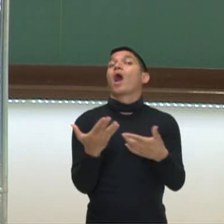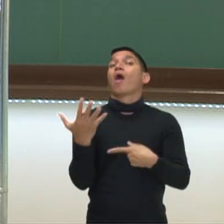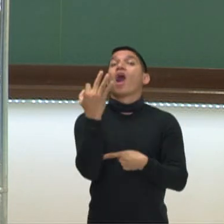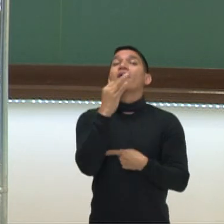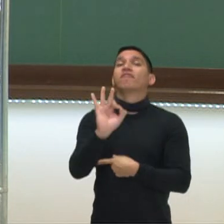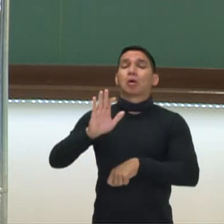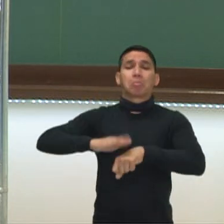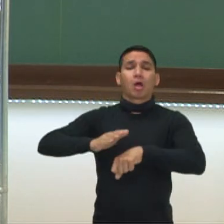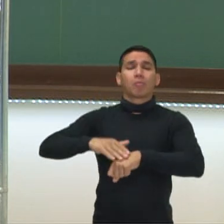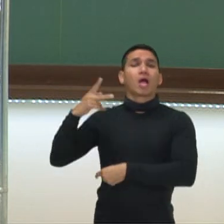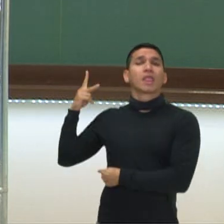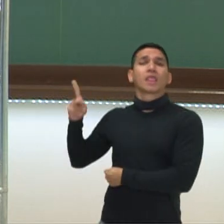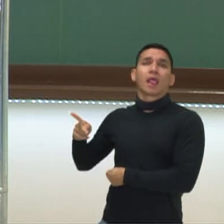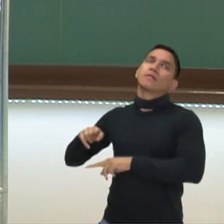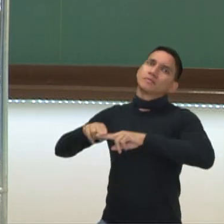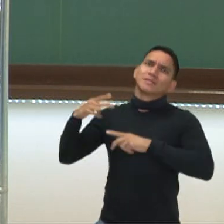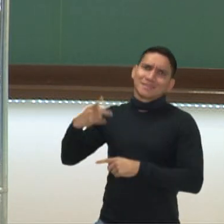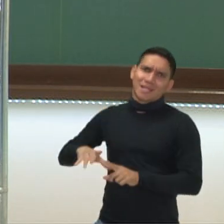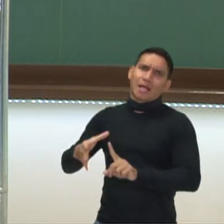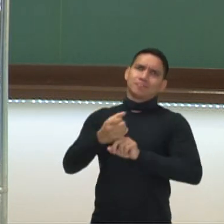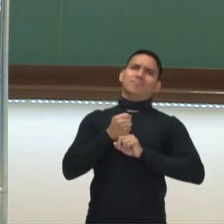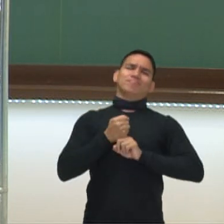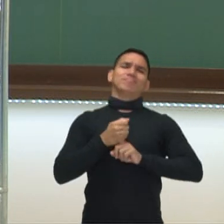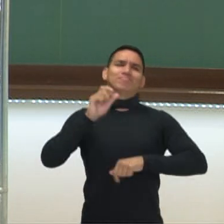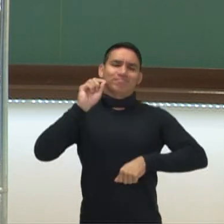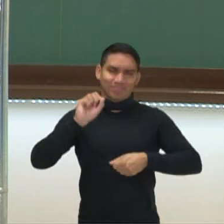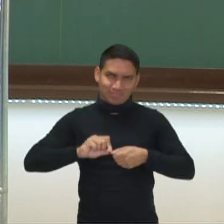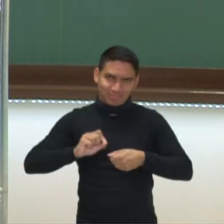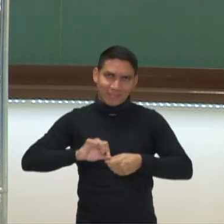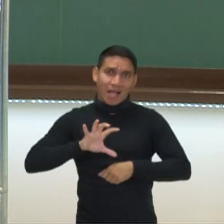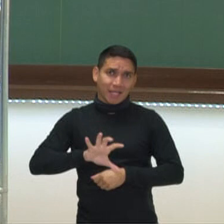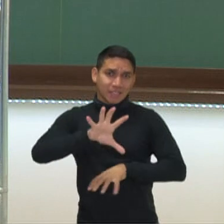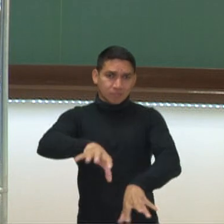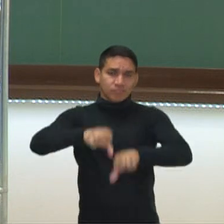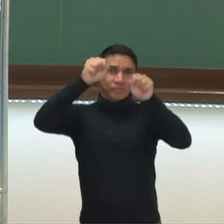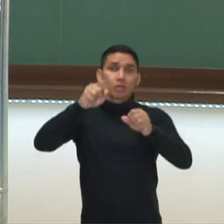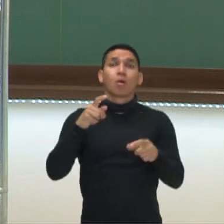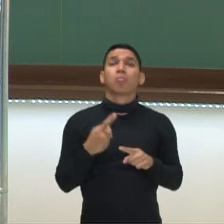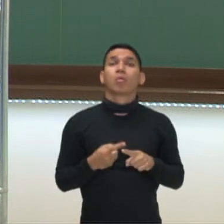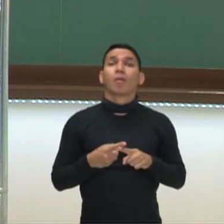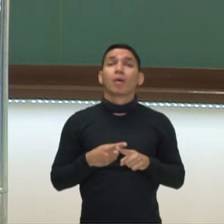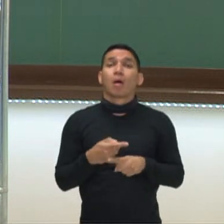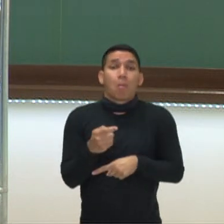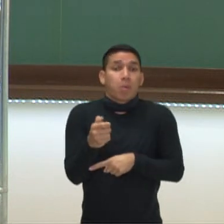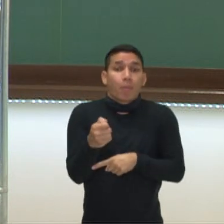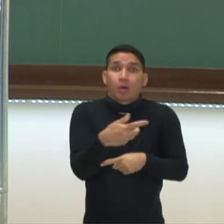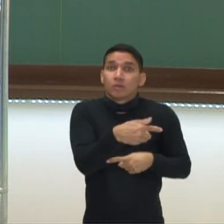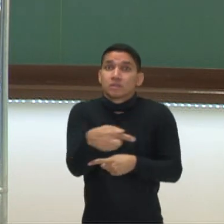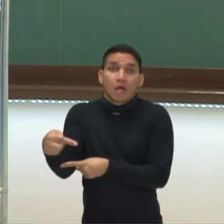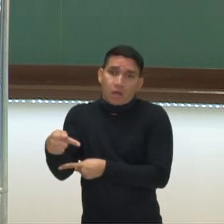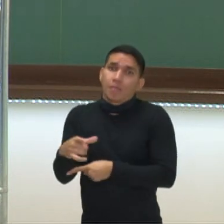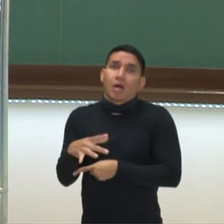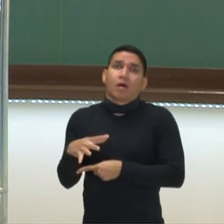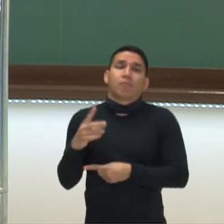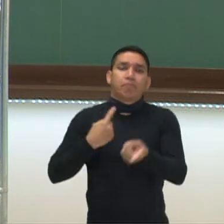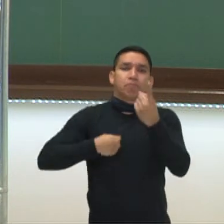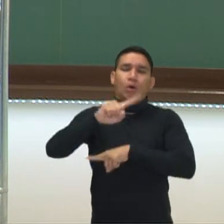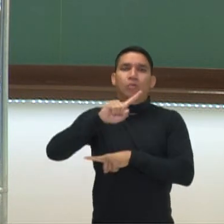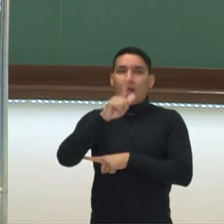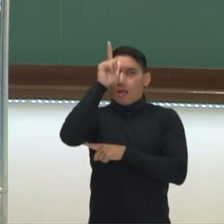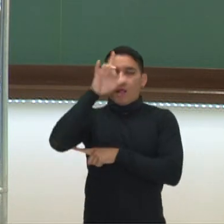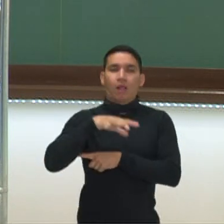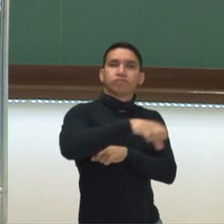sua, e realmente a França passou a ser da Alemanha depois de cair em poucas semanas. Então há um peso grande também